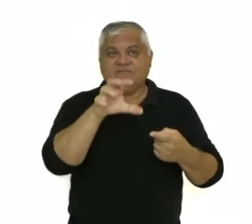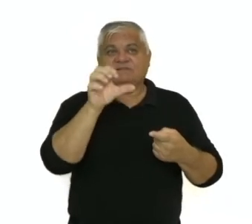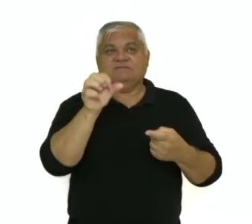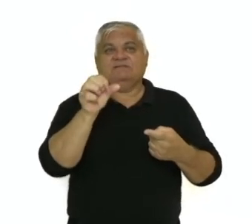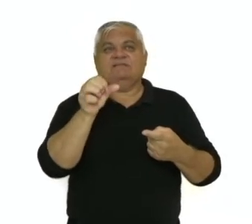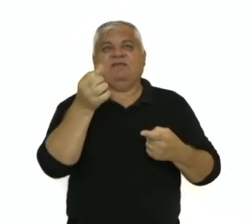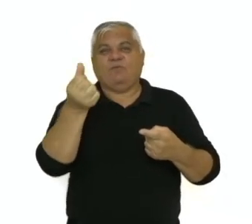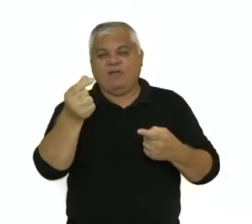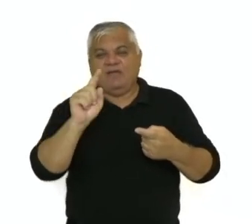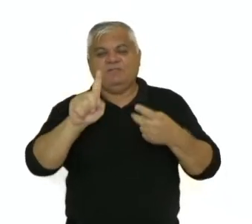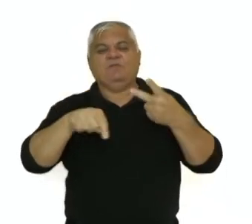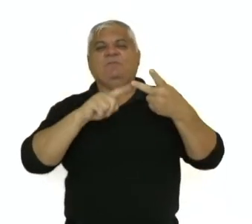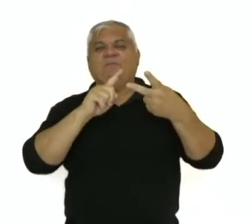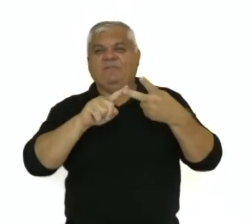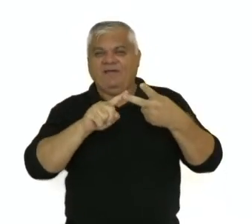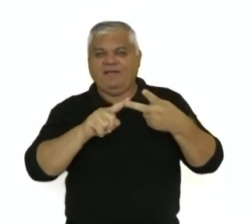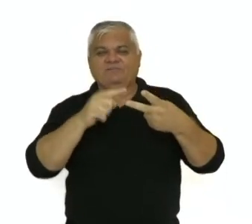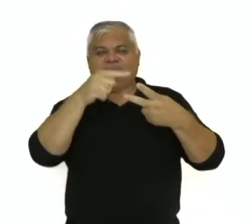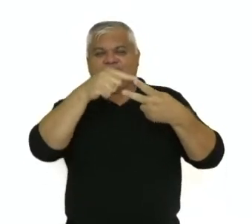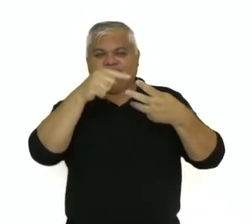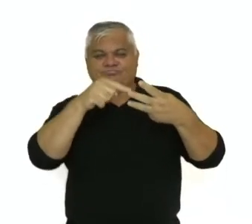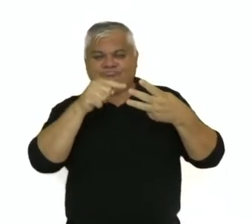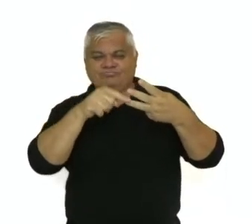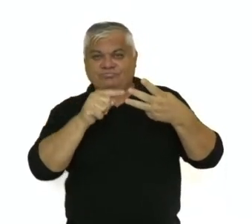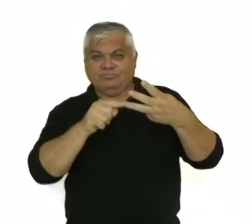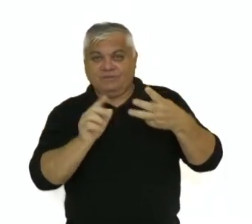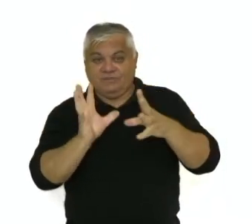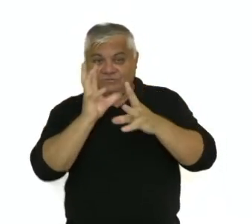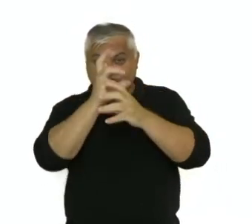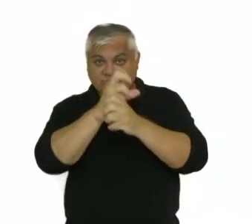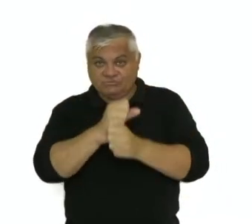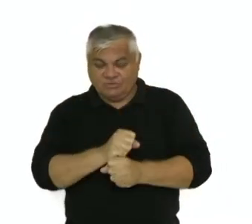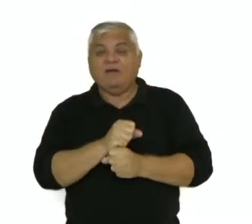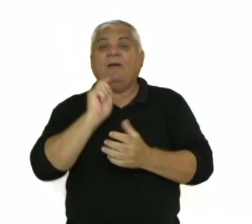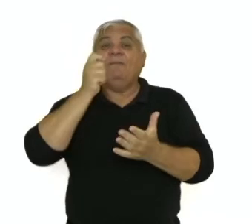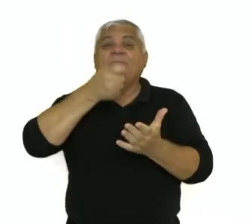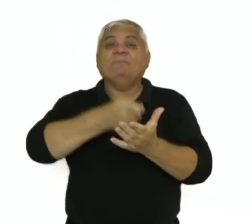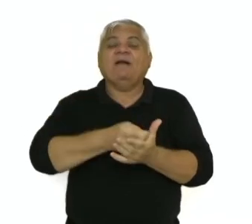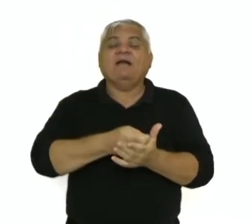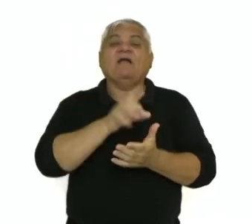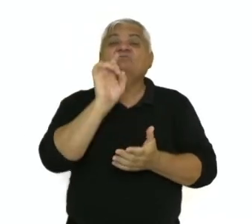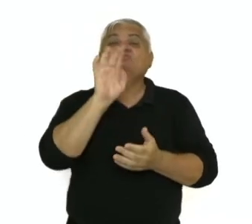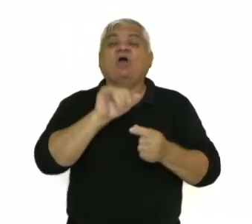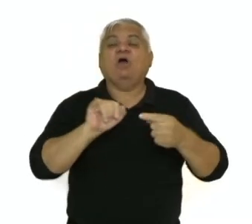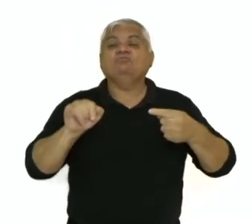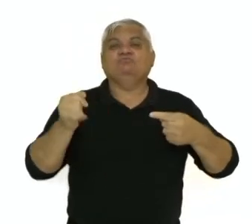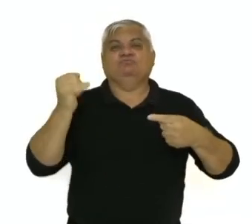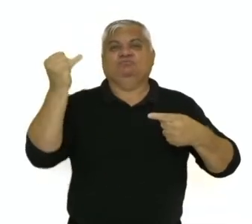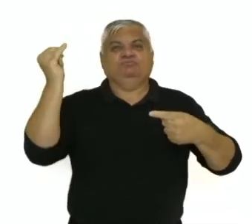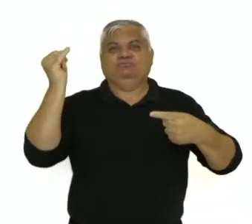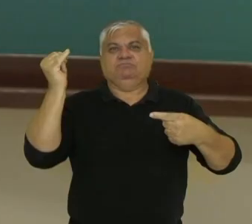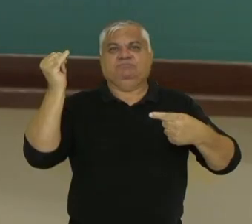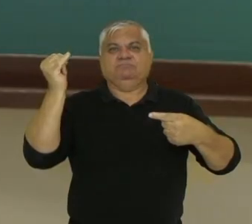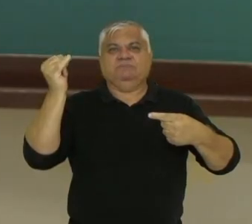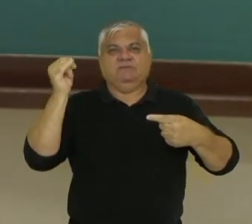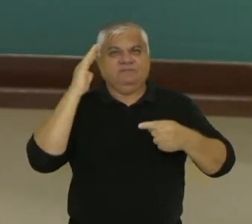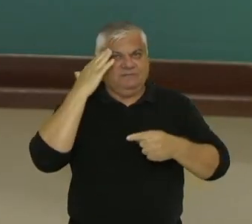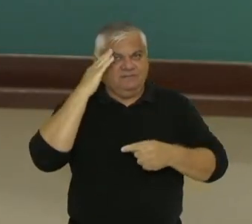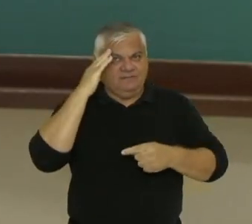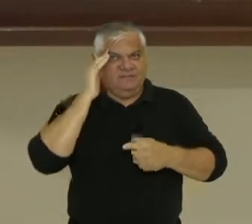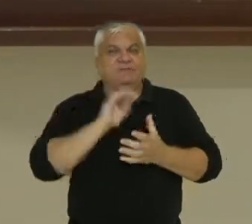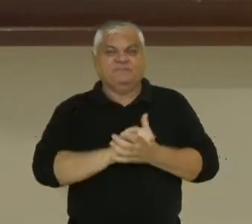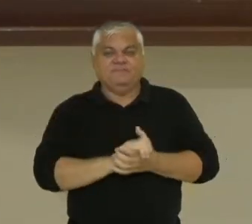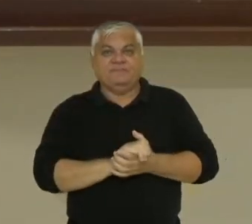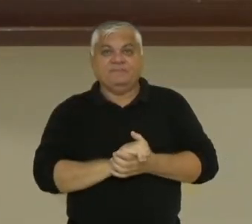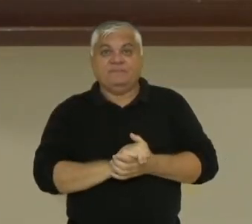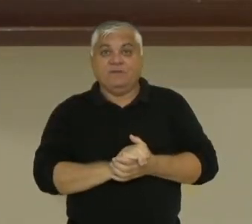o segundo rendimento mais o terceiro rendimento. A gente só paga sobre o rendimento. Então, voltando aqui para